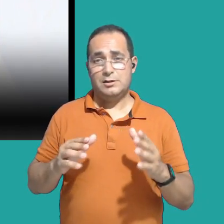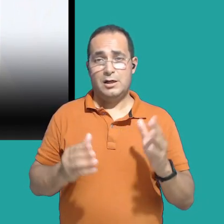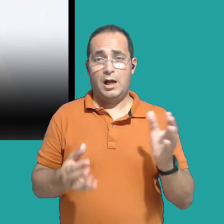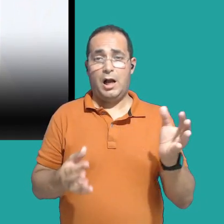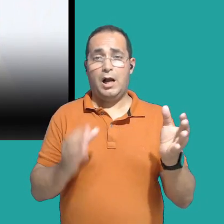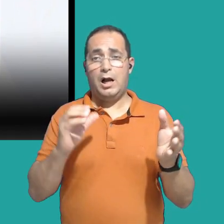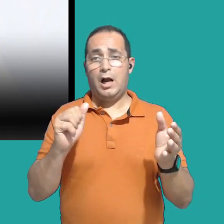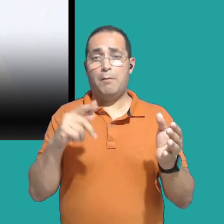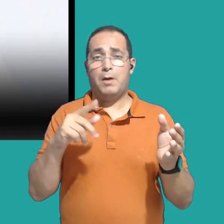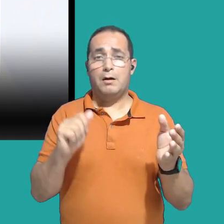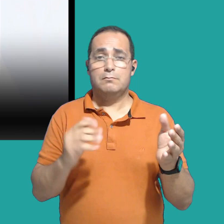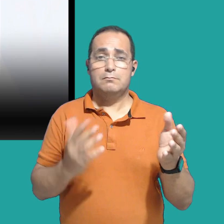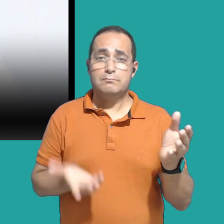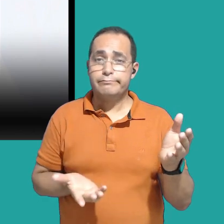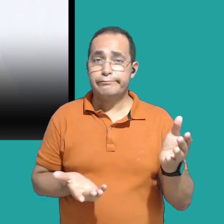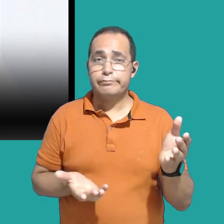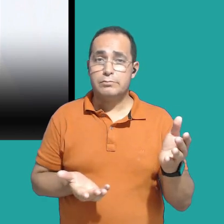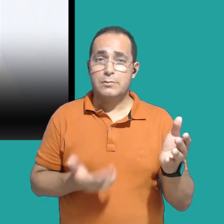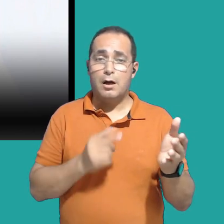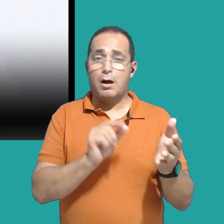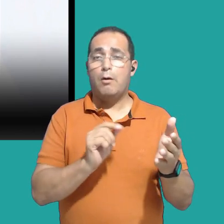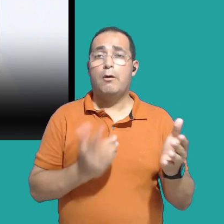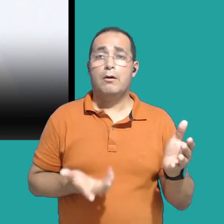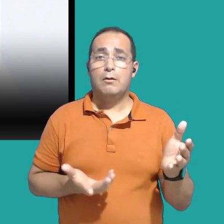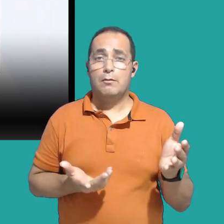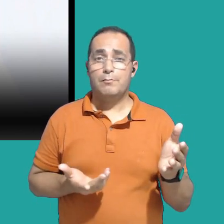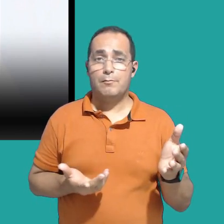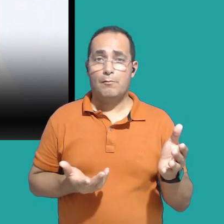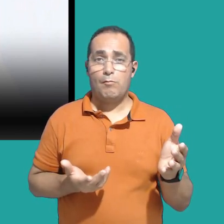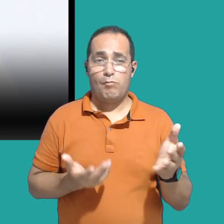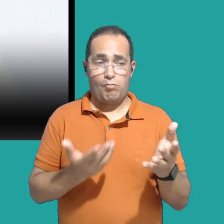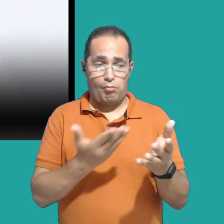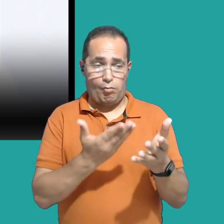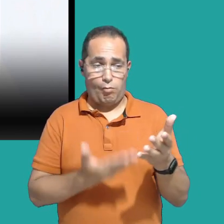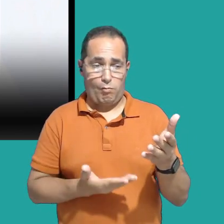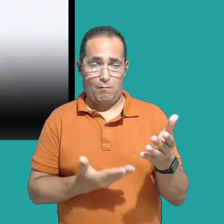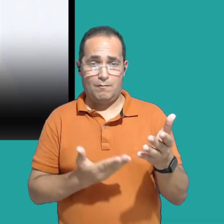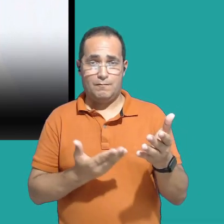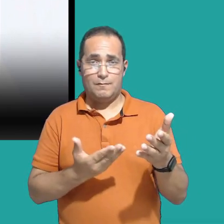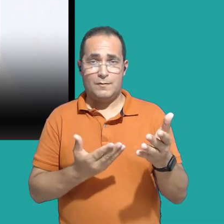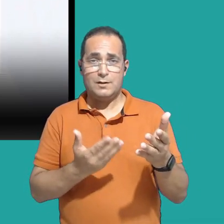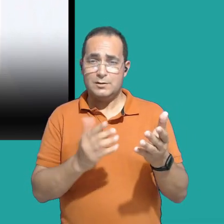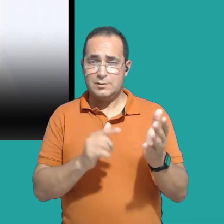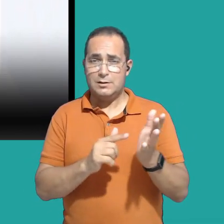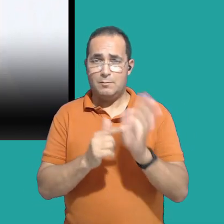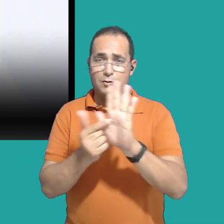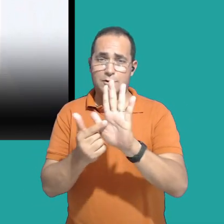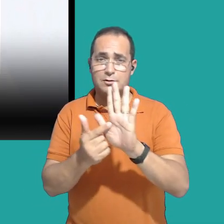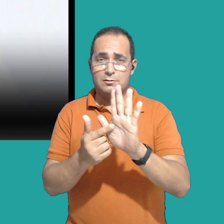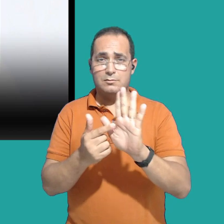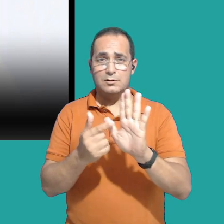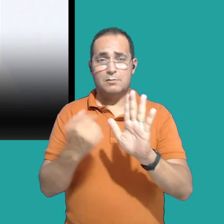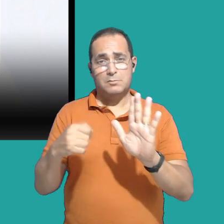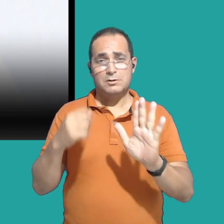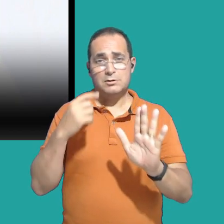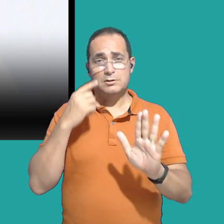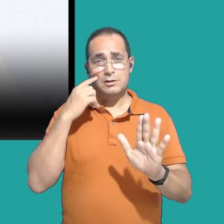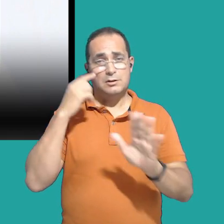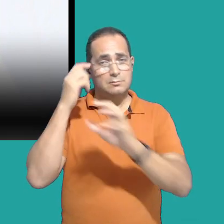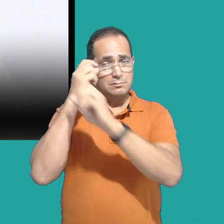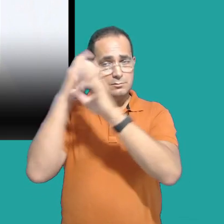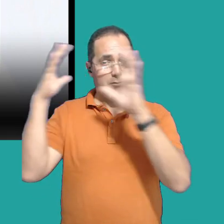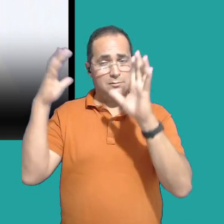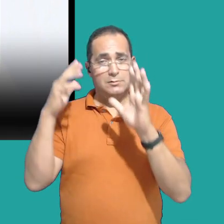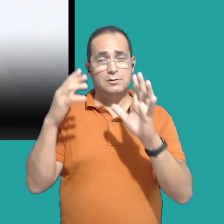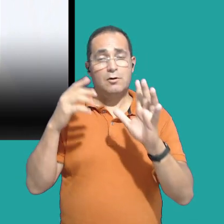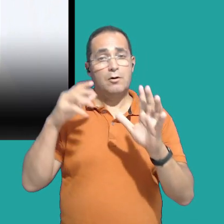né? Que às vezes a gente tem ali capa. Mas o que é essa capa? Às vezes, se a capa está sendo exibida, é